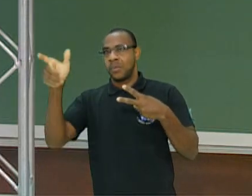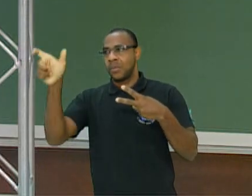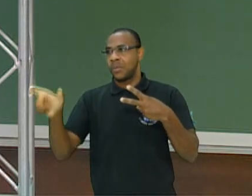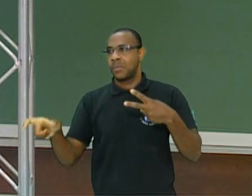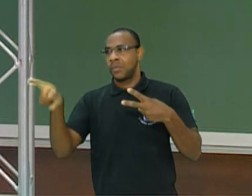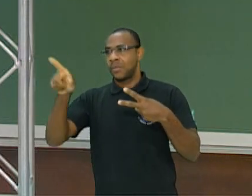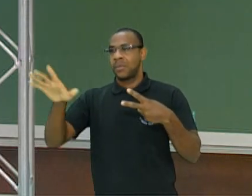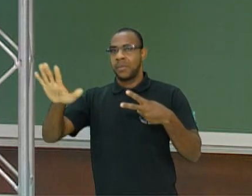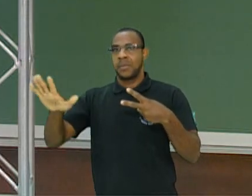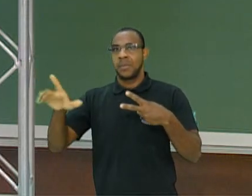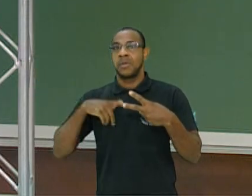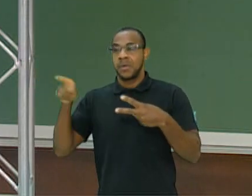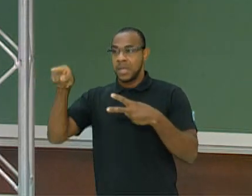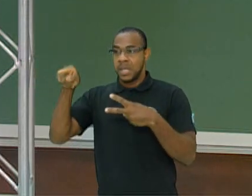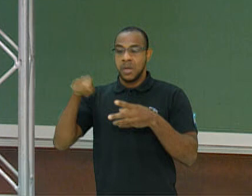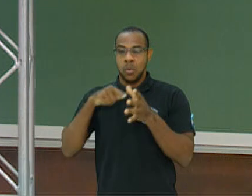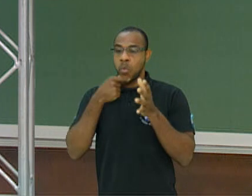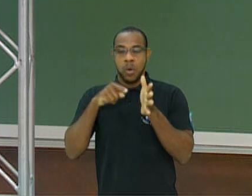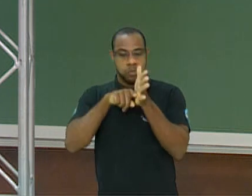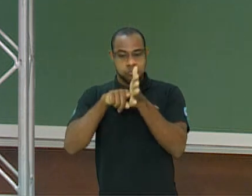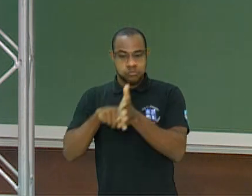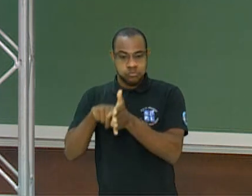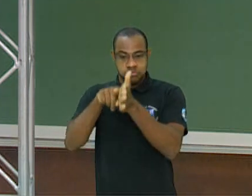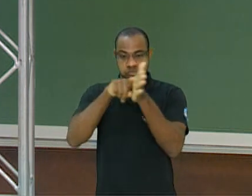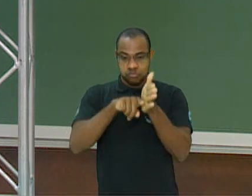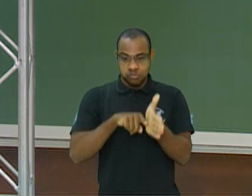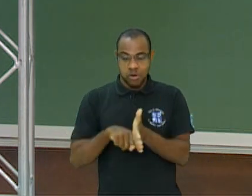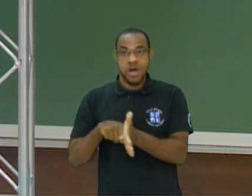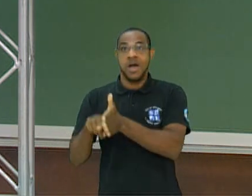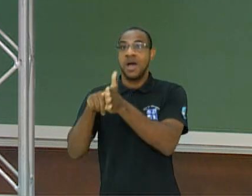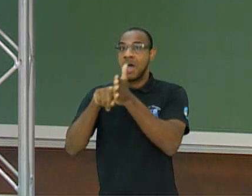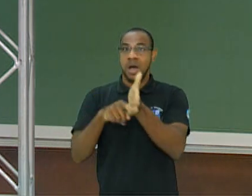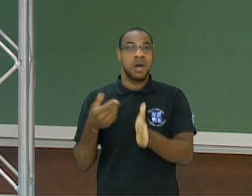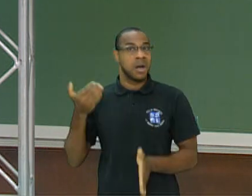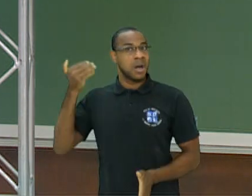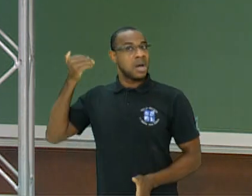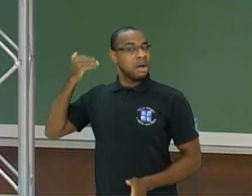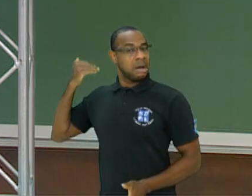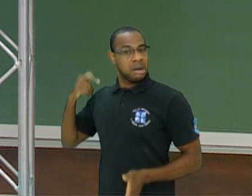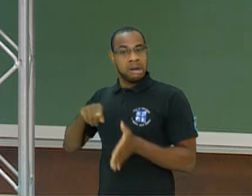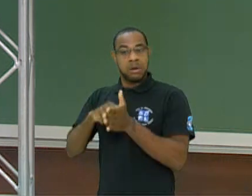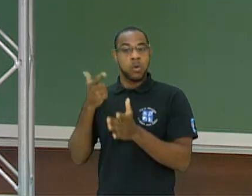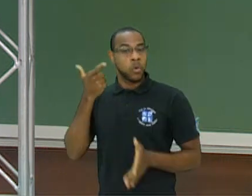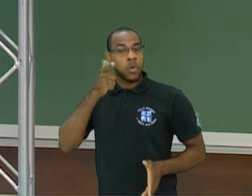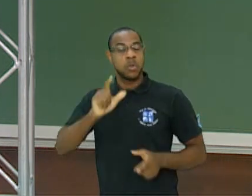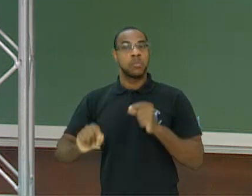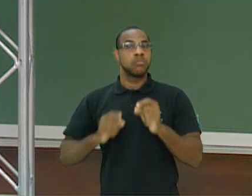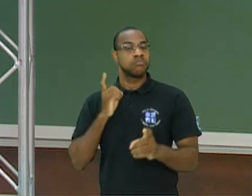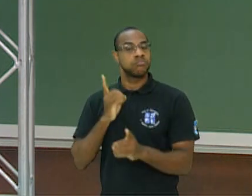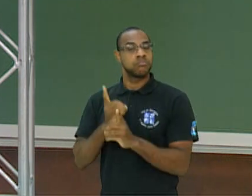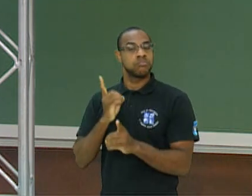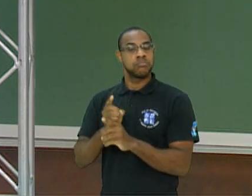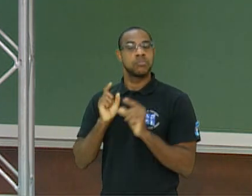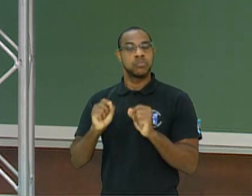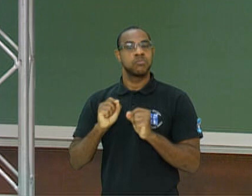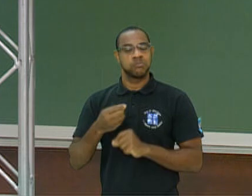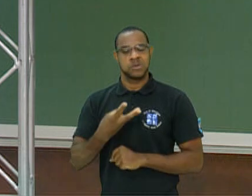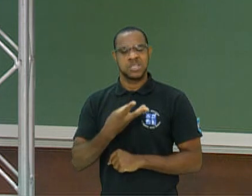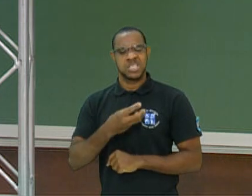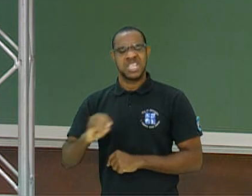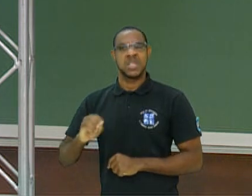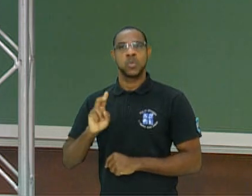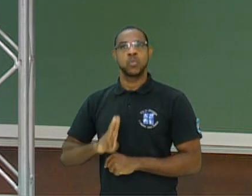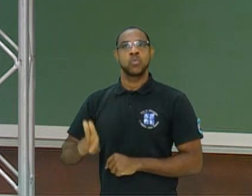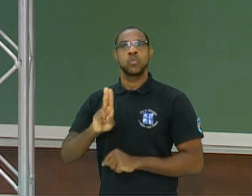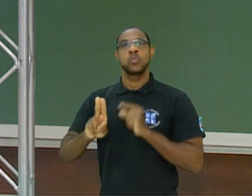peanuts. Ele foi um pesquisador, ele foi um cientista da época que conseguiu encontrar mais de 300